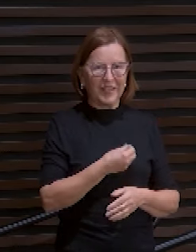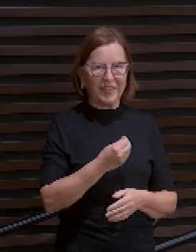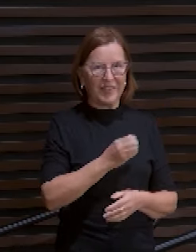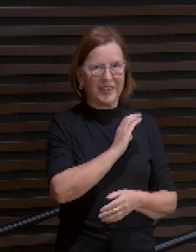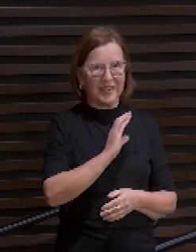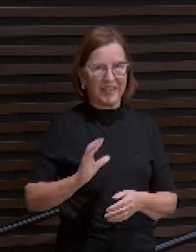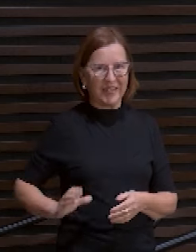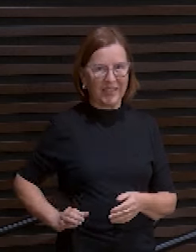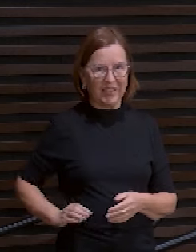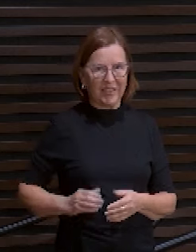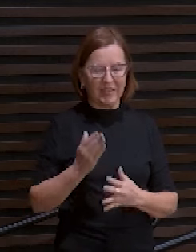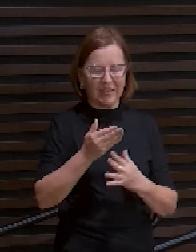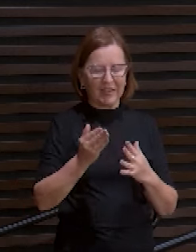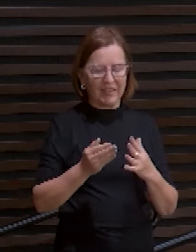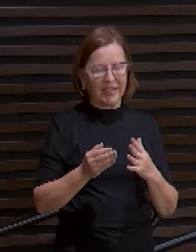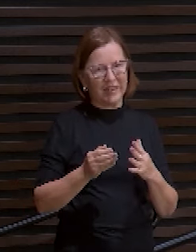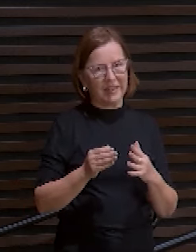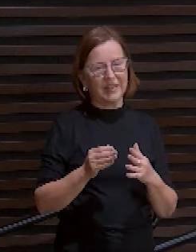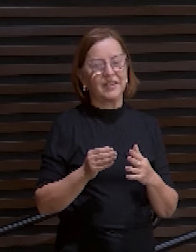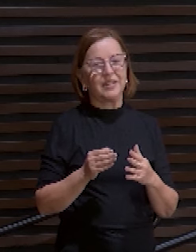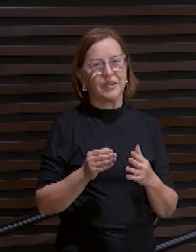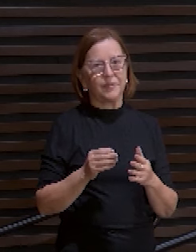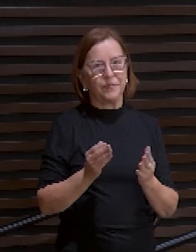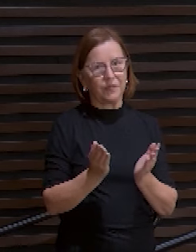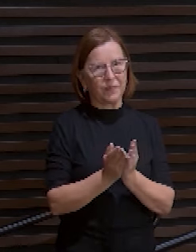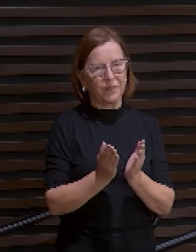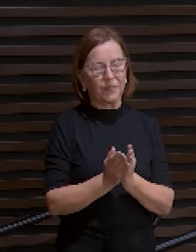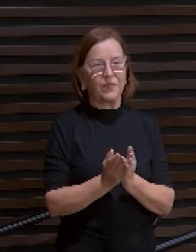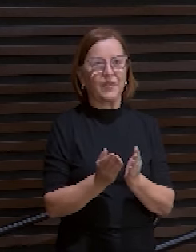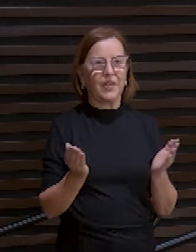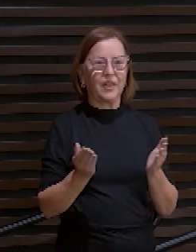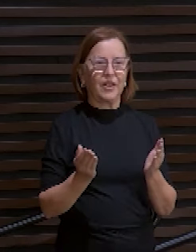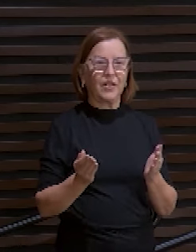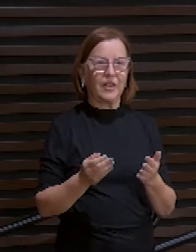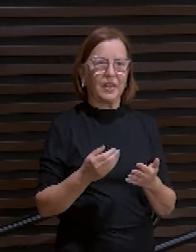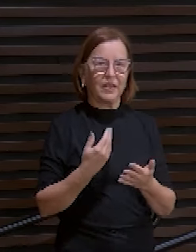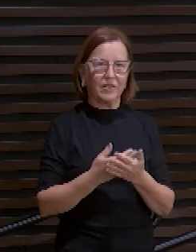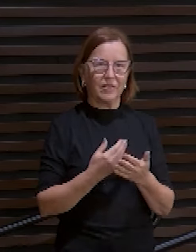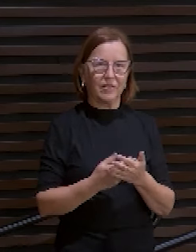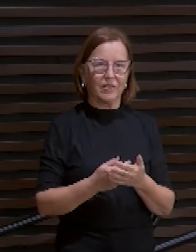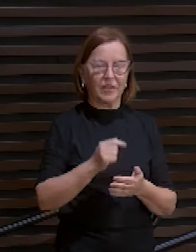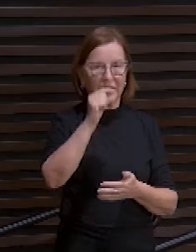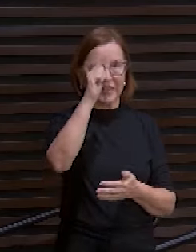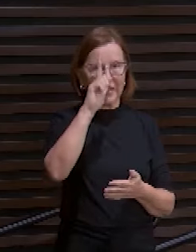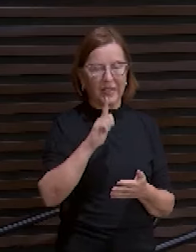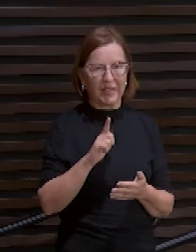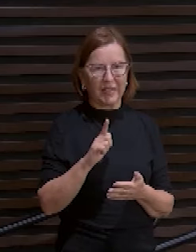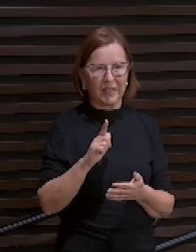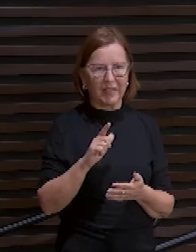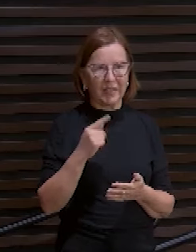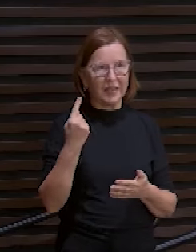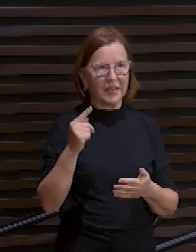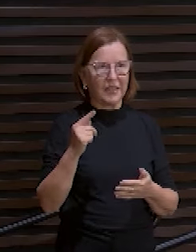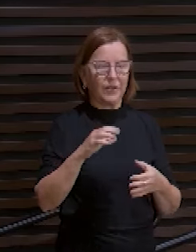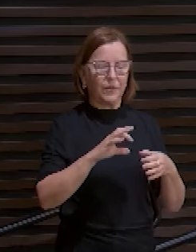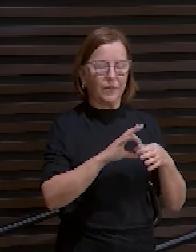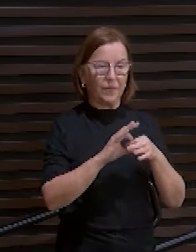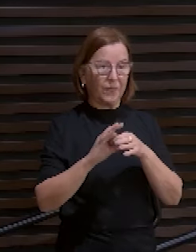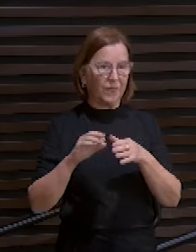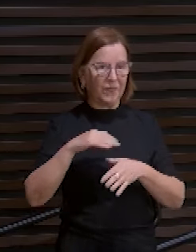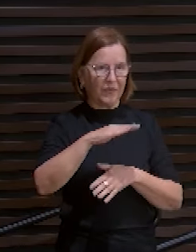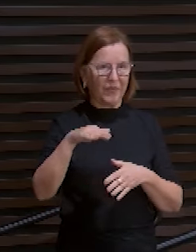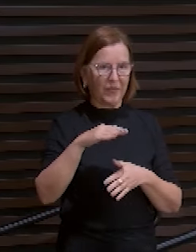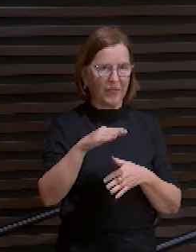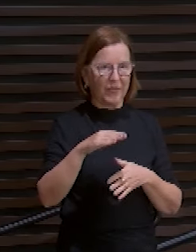porção da carta de Paulo aos Gálatas seu contexto geral além de nos mostrar as riquezas da